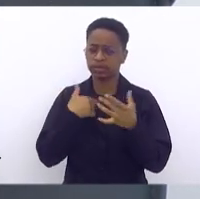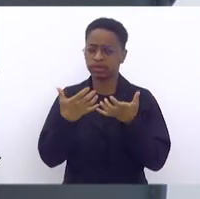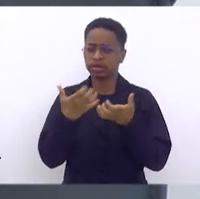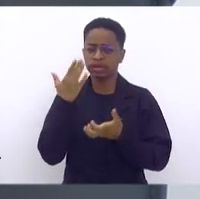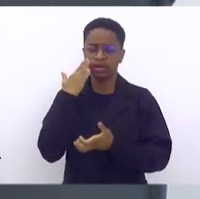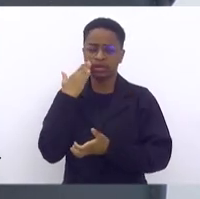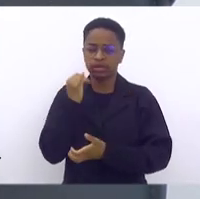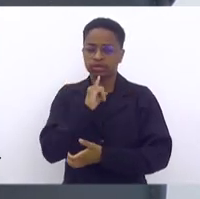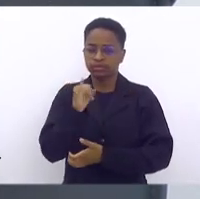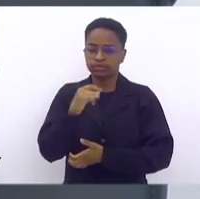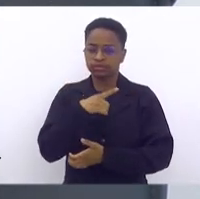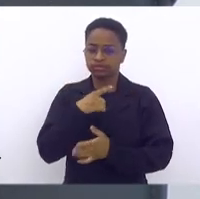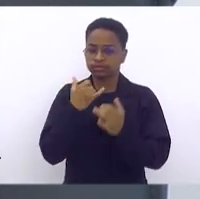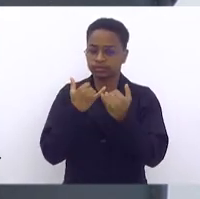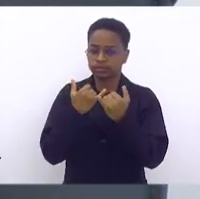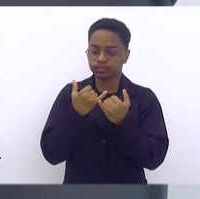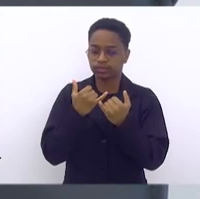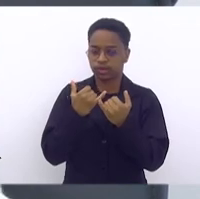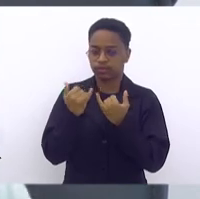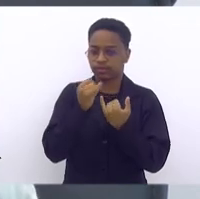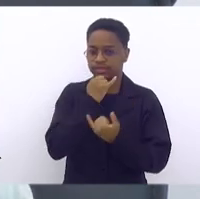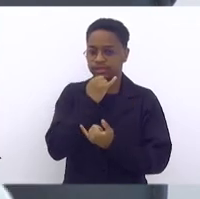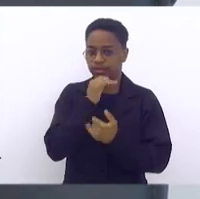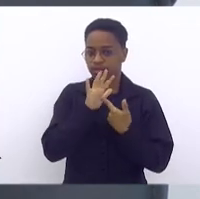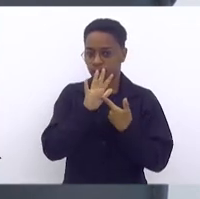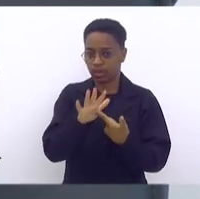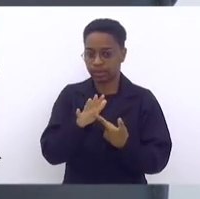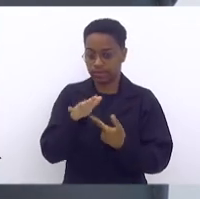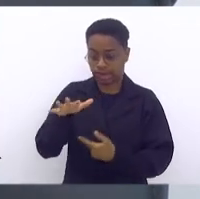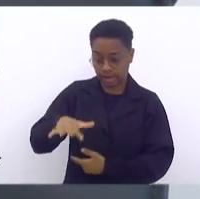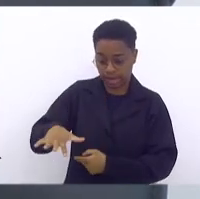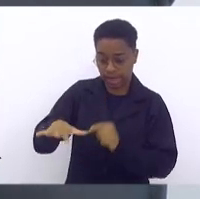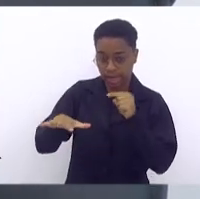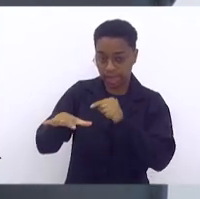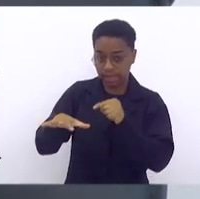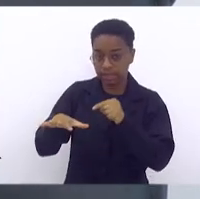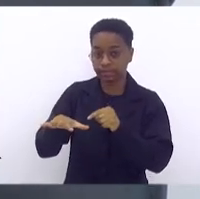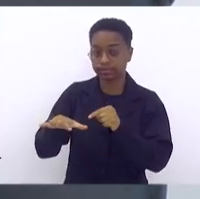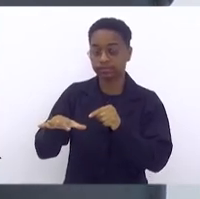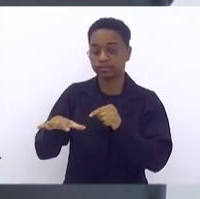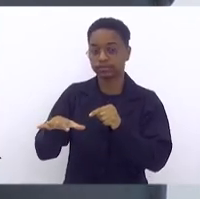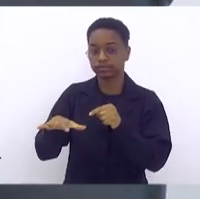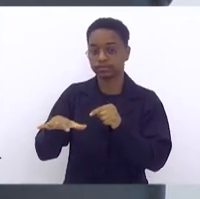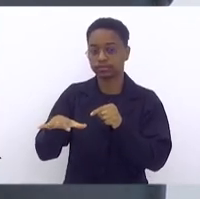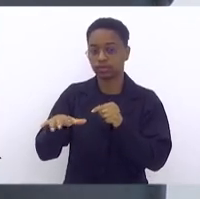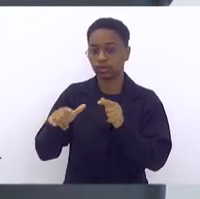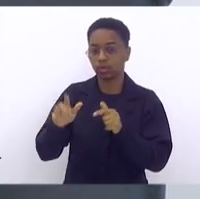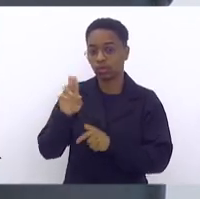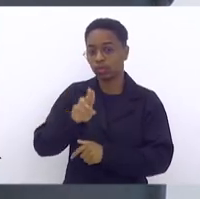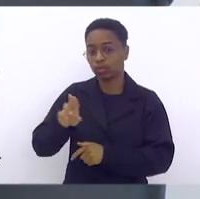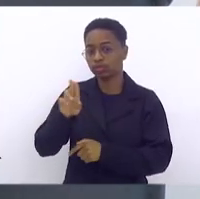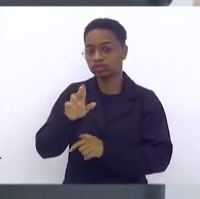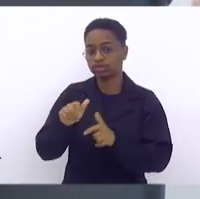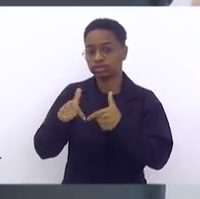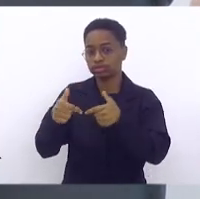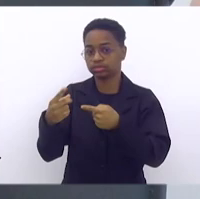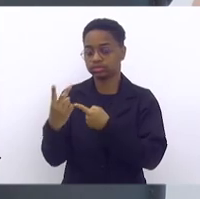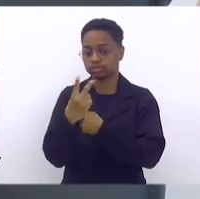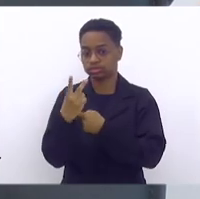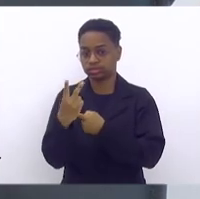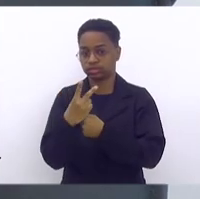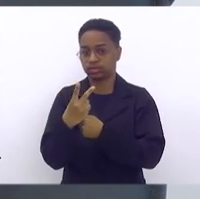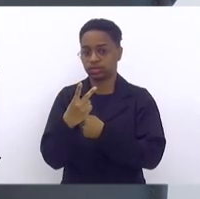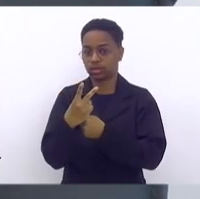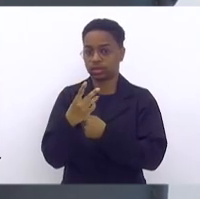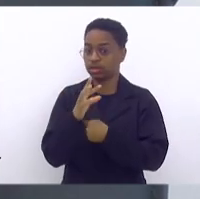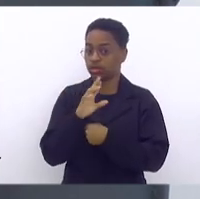o senhor tem algum dado que possa dizer, não, nestes casos da aplicação dessa medida protetiva, que não foi